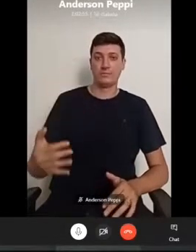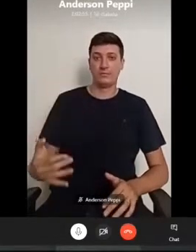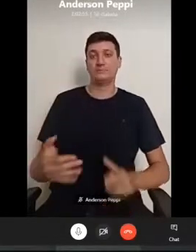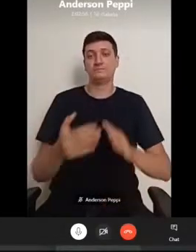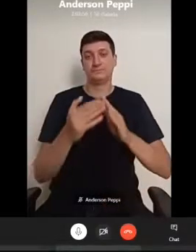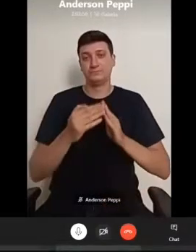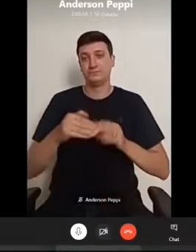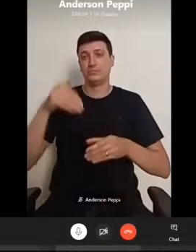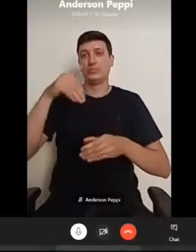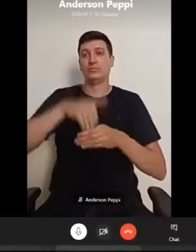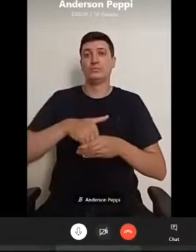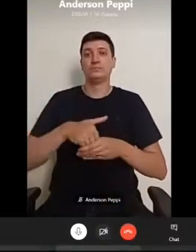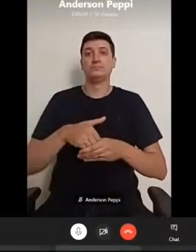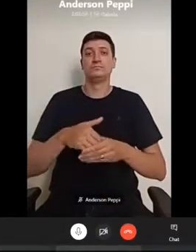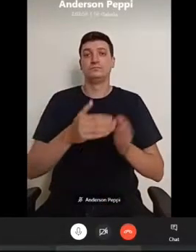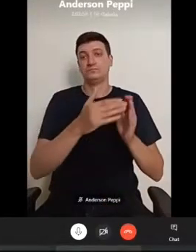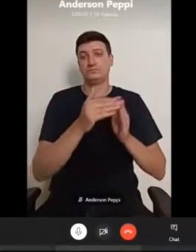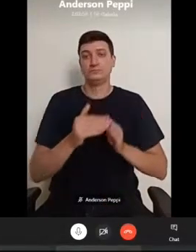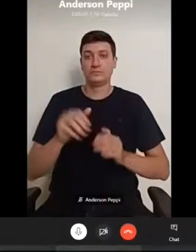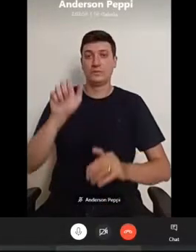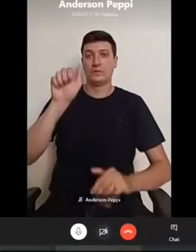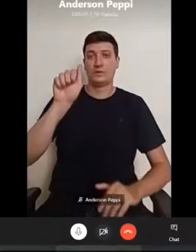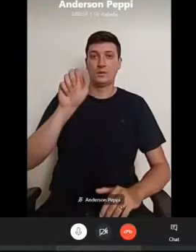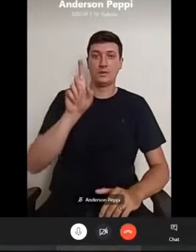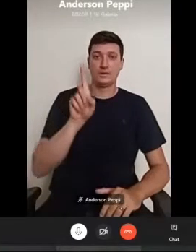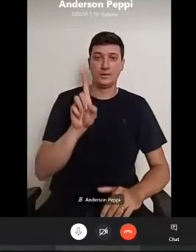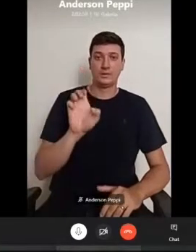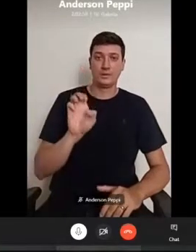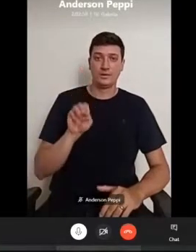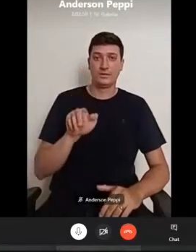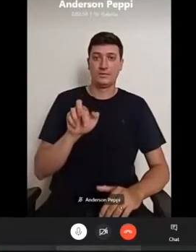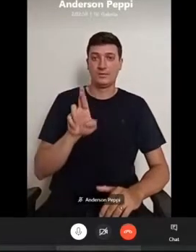Abelardo Vanderlino da Costa Neto.